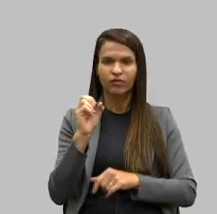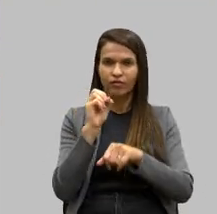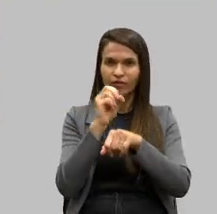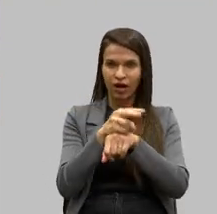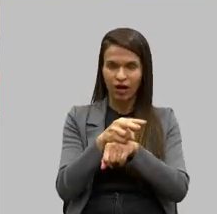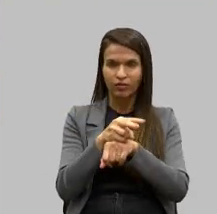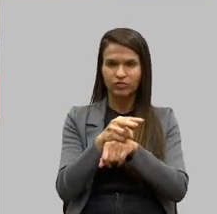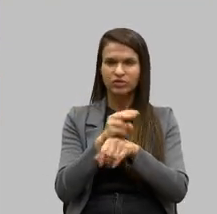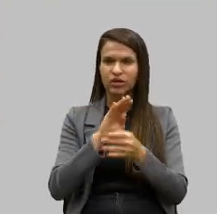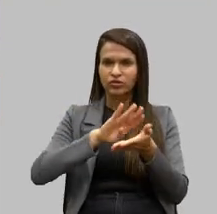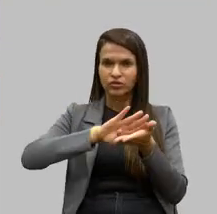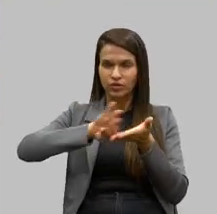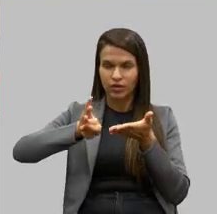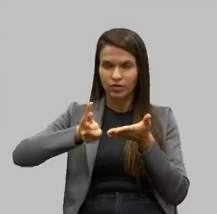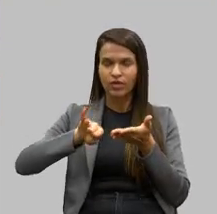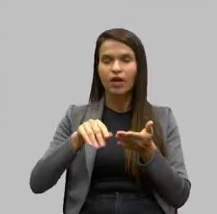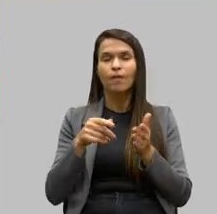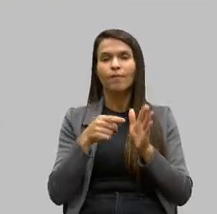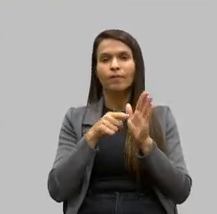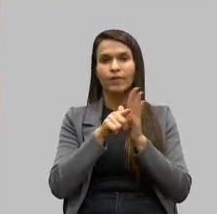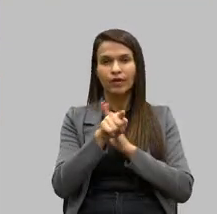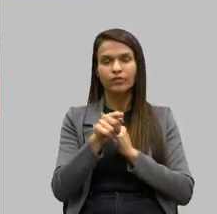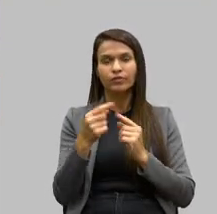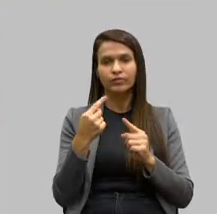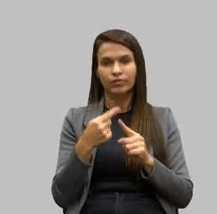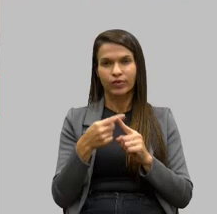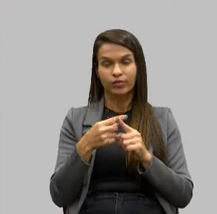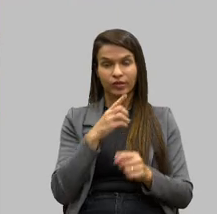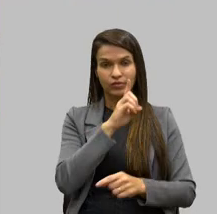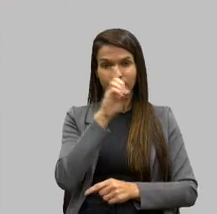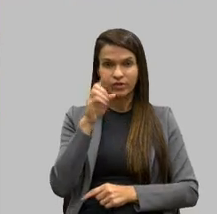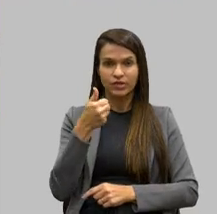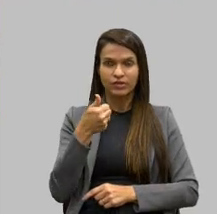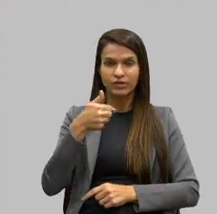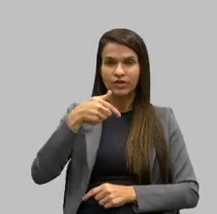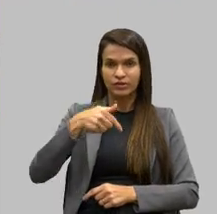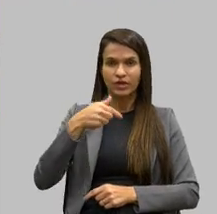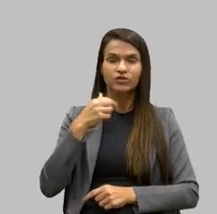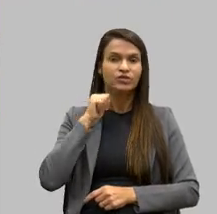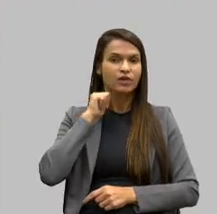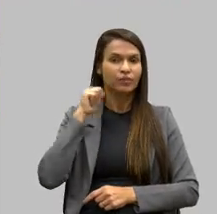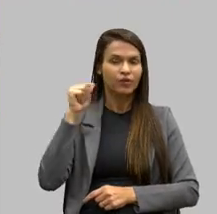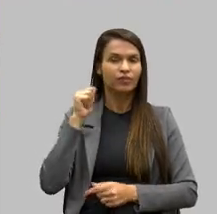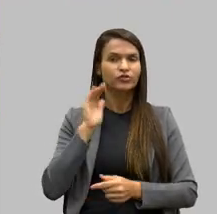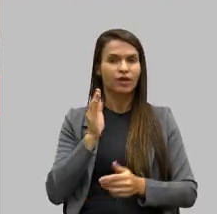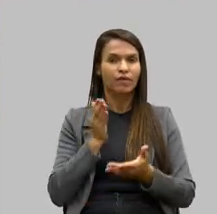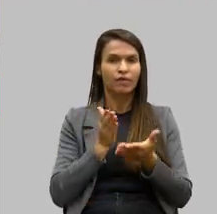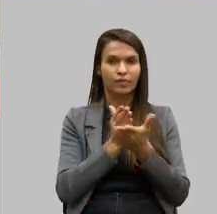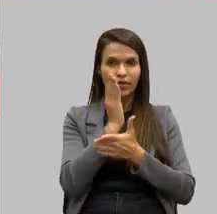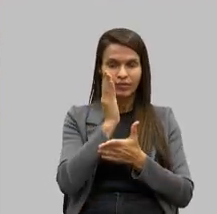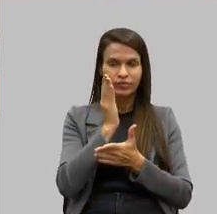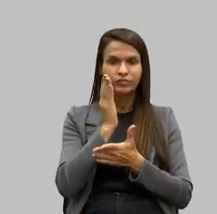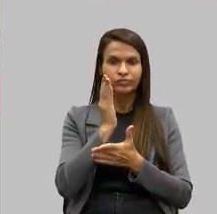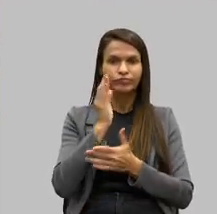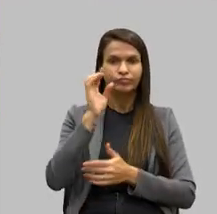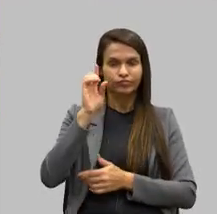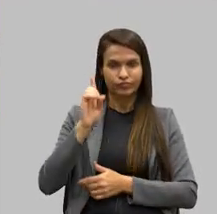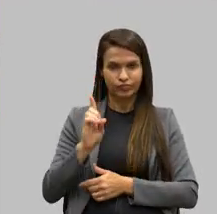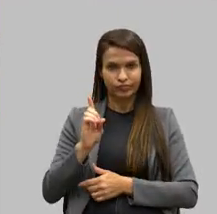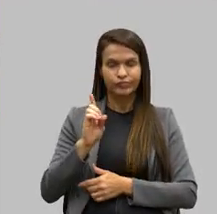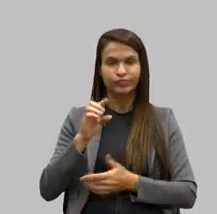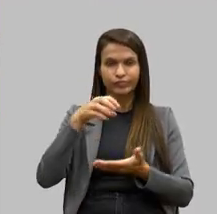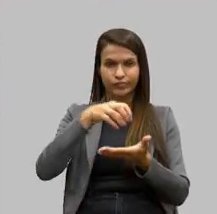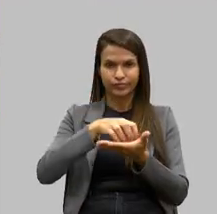extintos. Eu pergunto até porque no dia 17 de abril foi aprovada uma diligência na